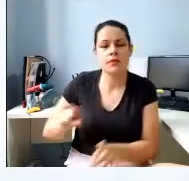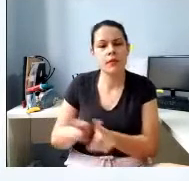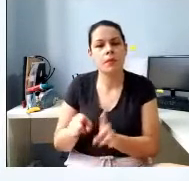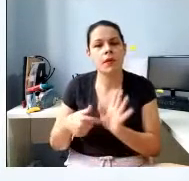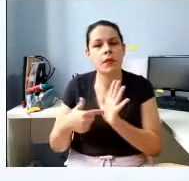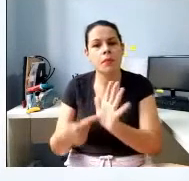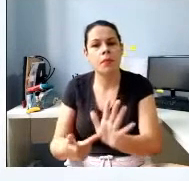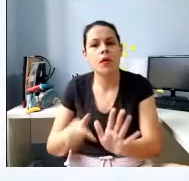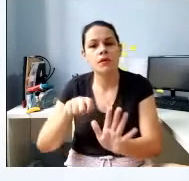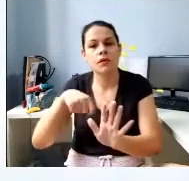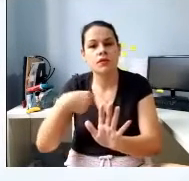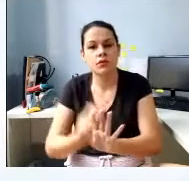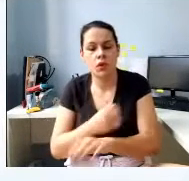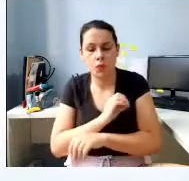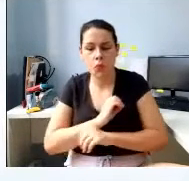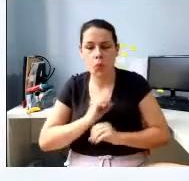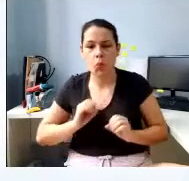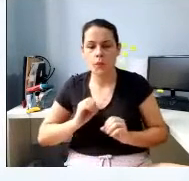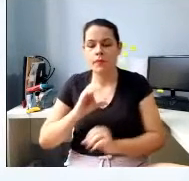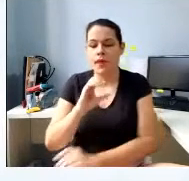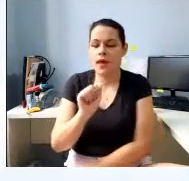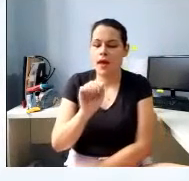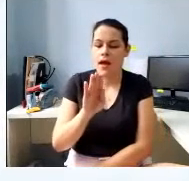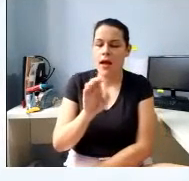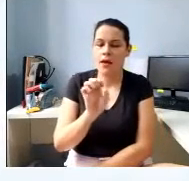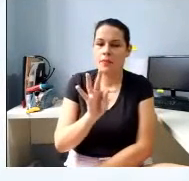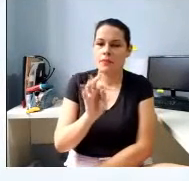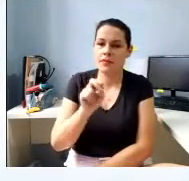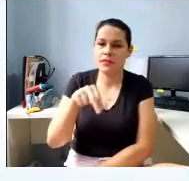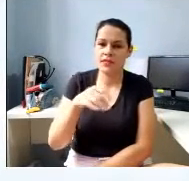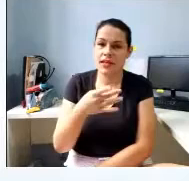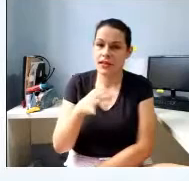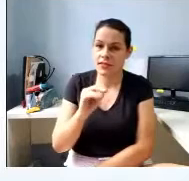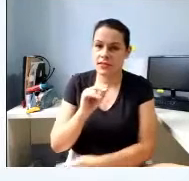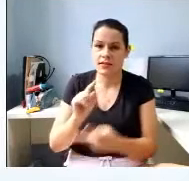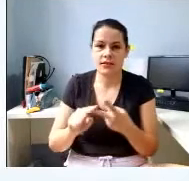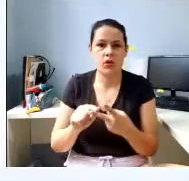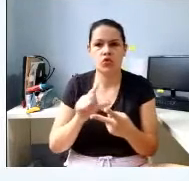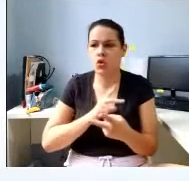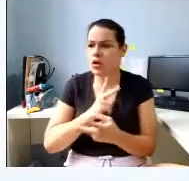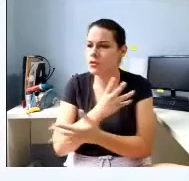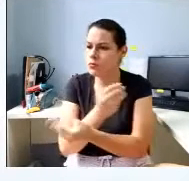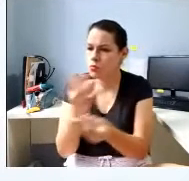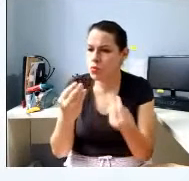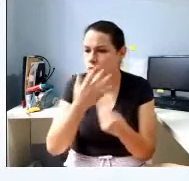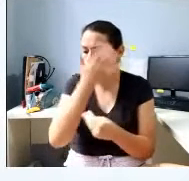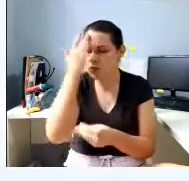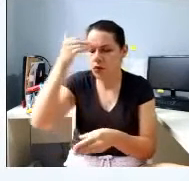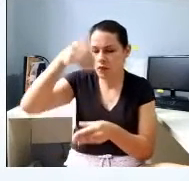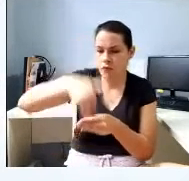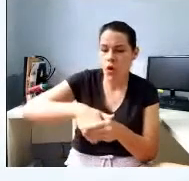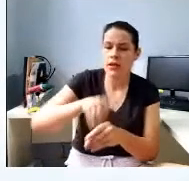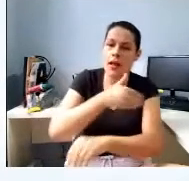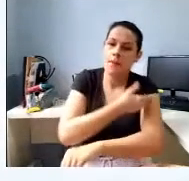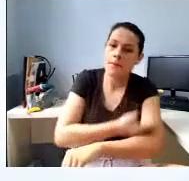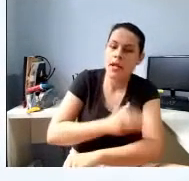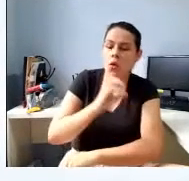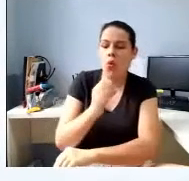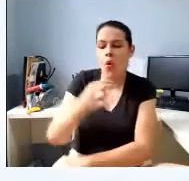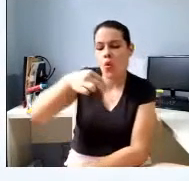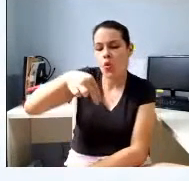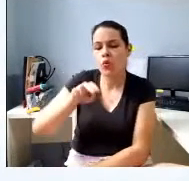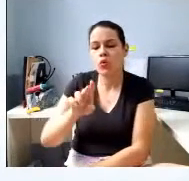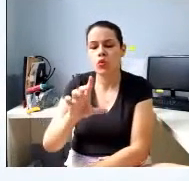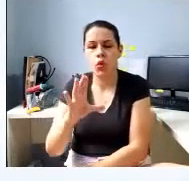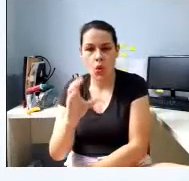a abstenção, né, como o Marcos falou, um número imenso de votos nulos, voto em branco, e que